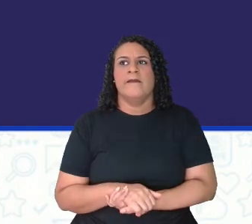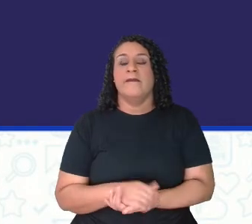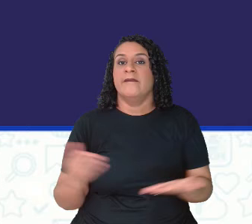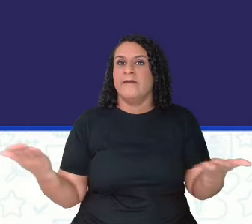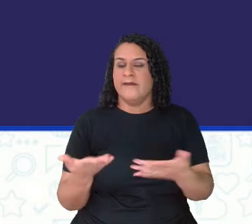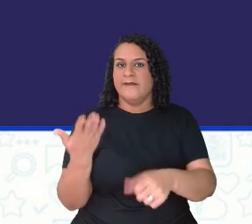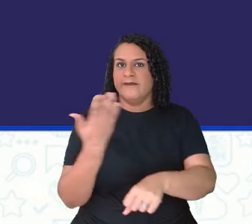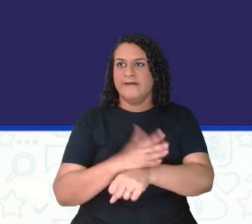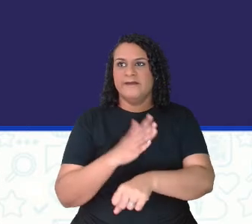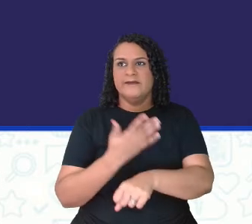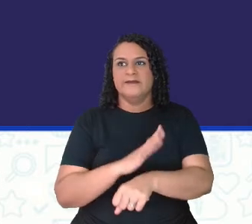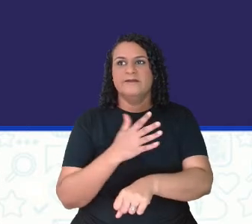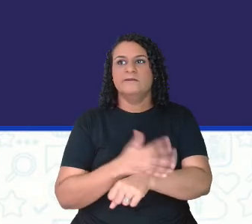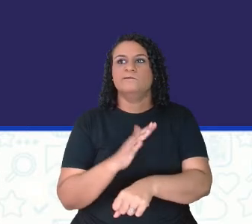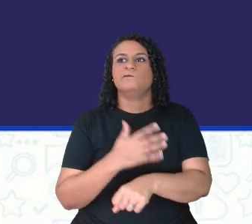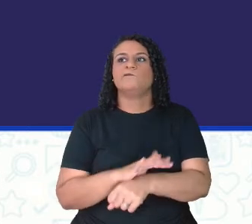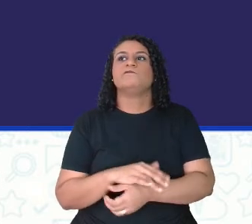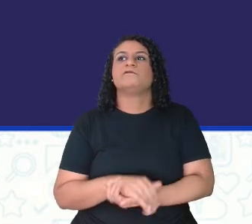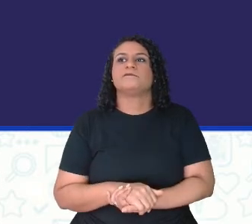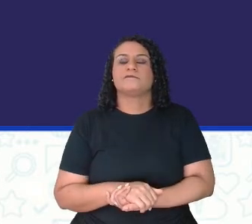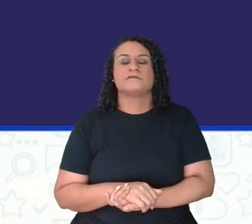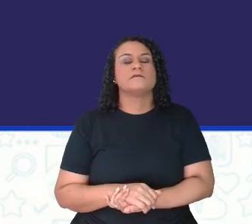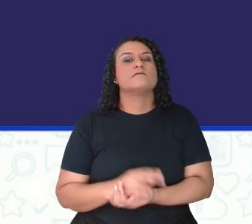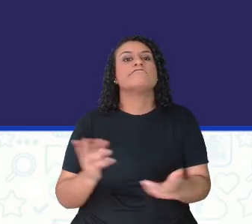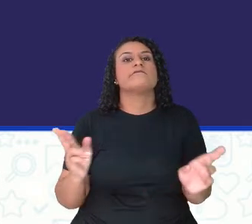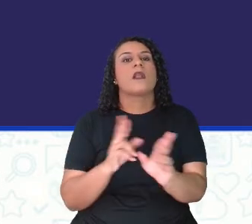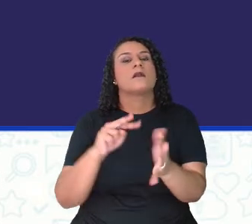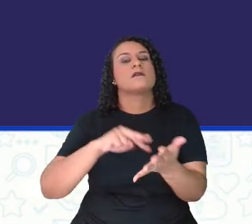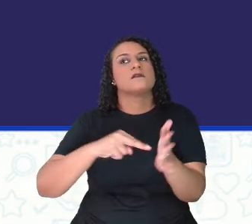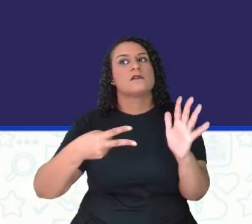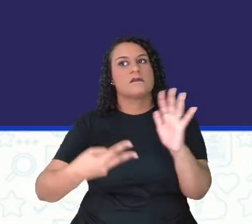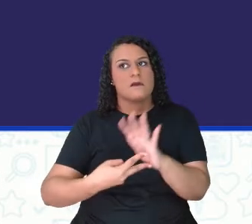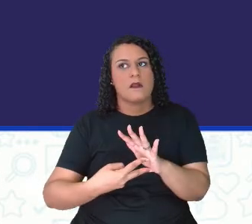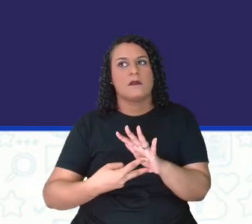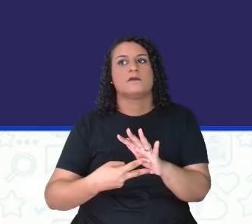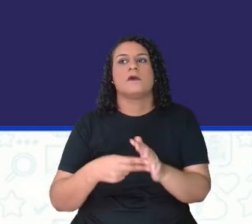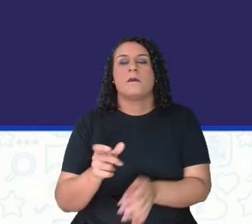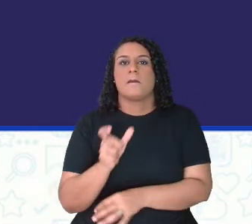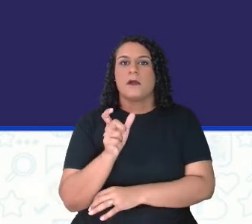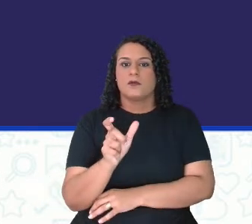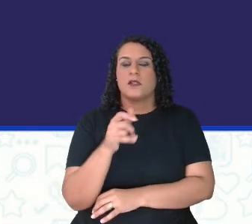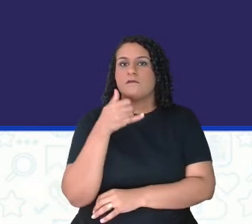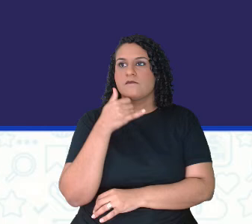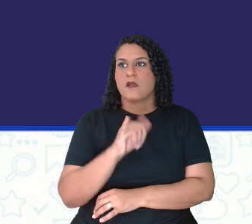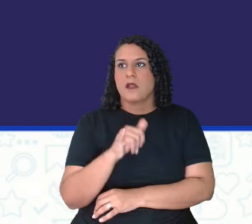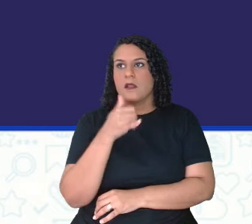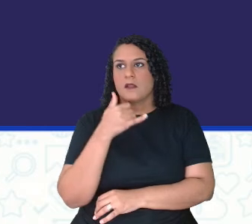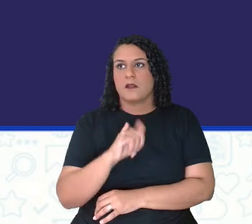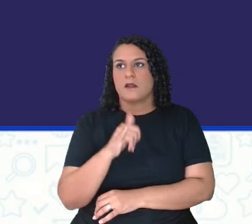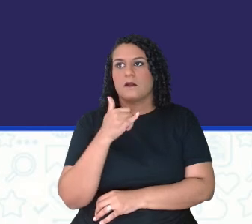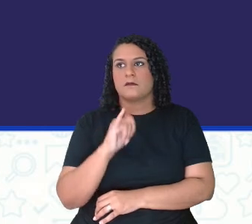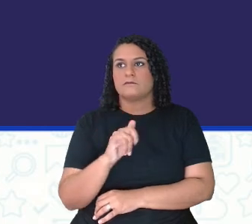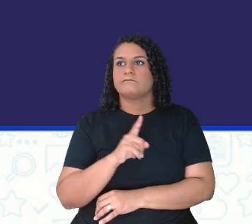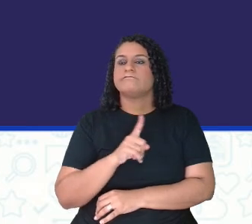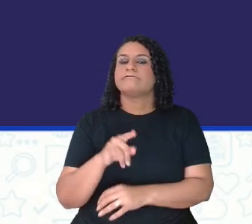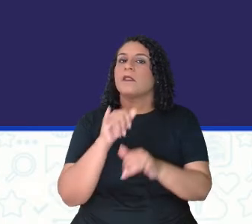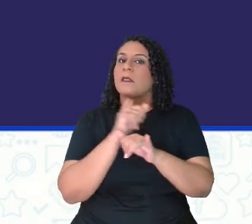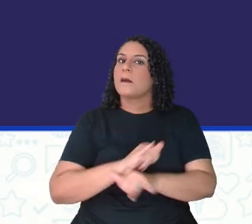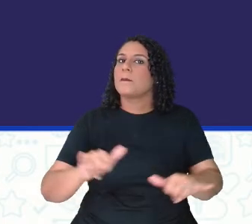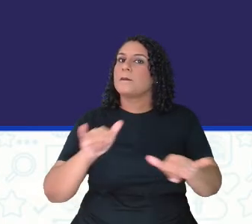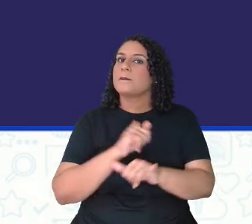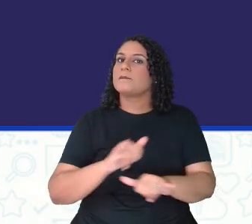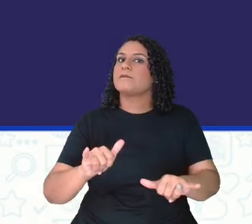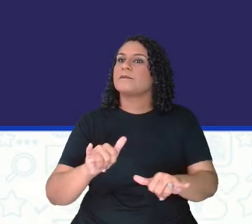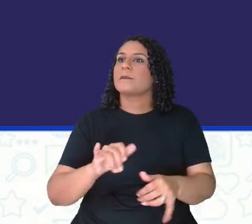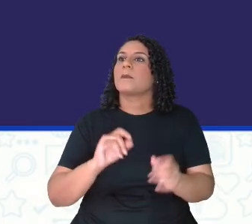de praticar. A relação de sentido estabelecida para o termo energia na propaganda abaixo